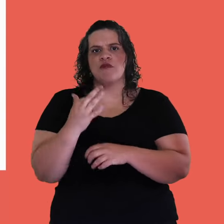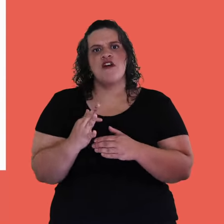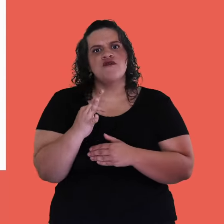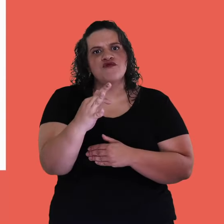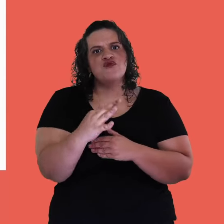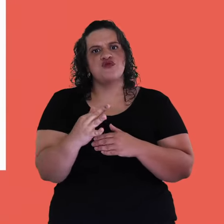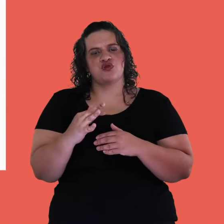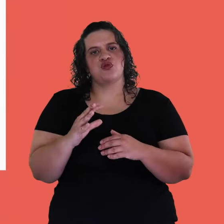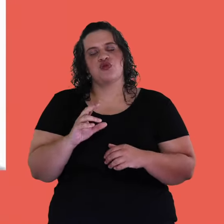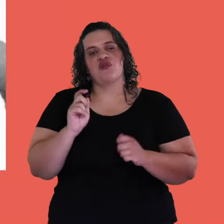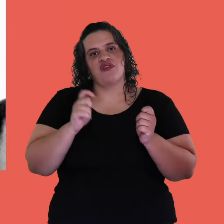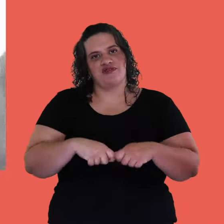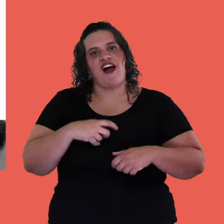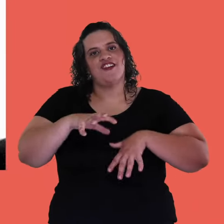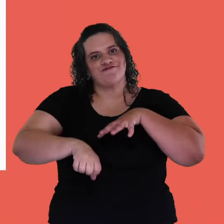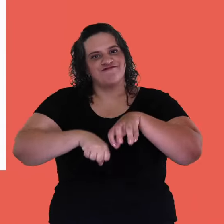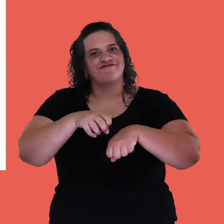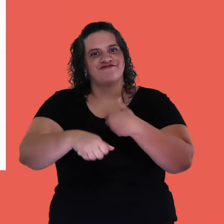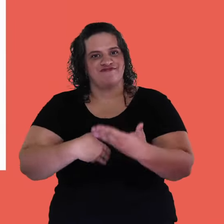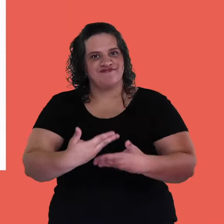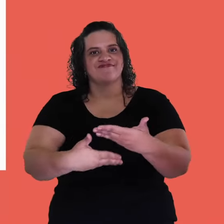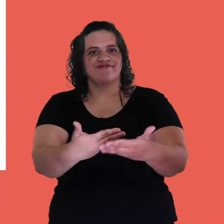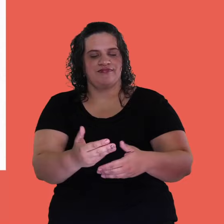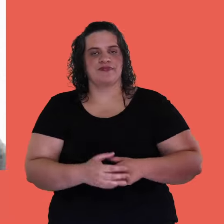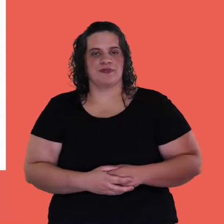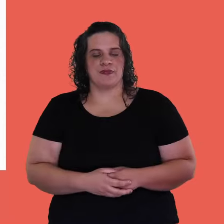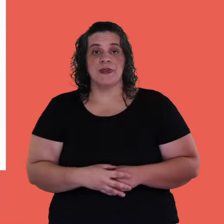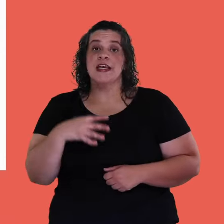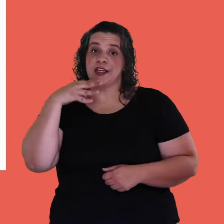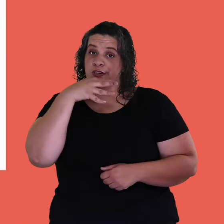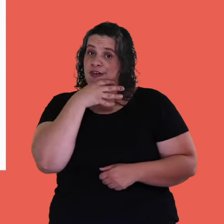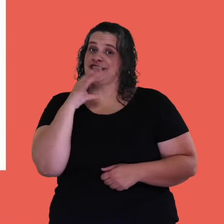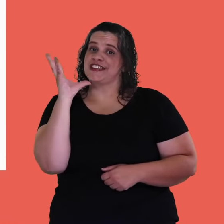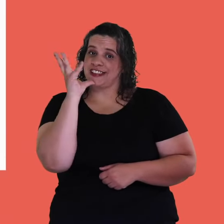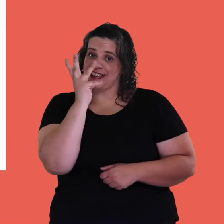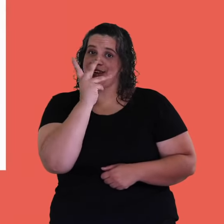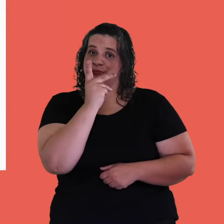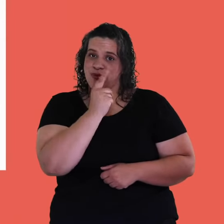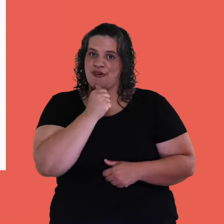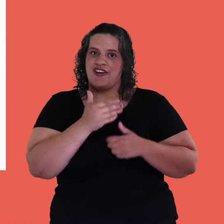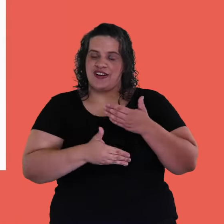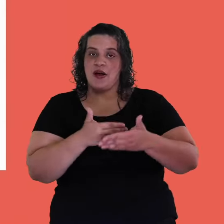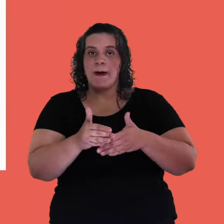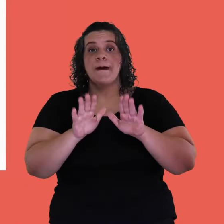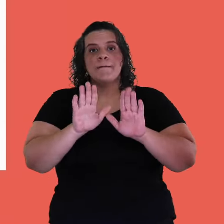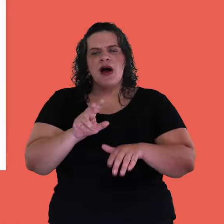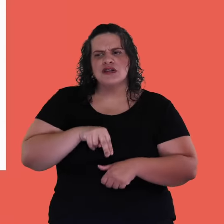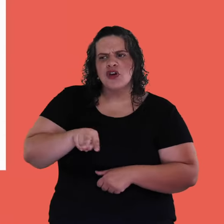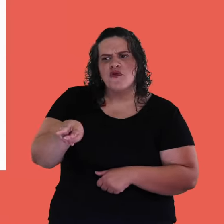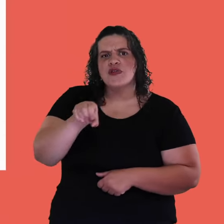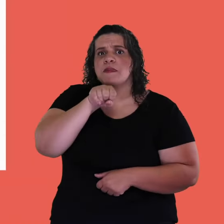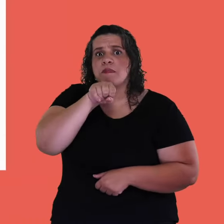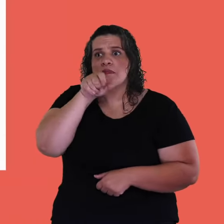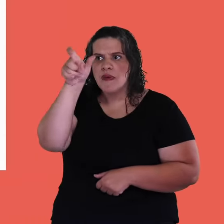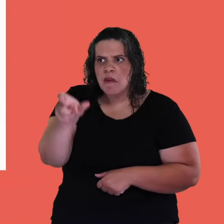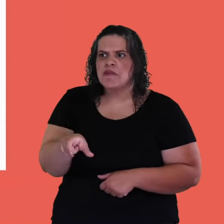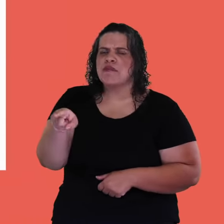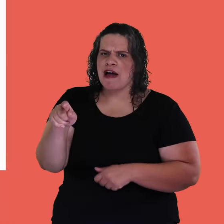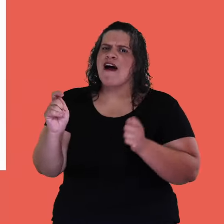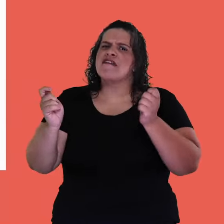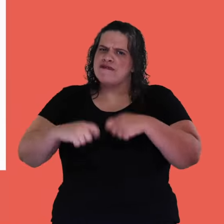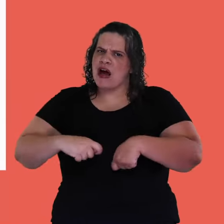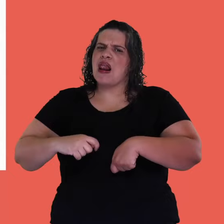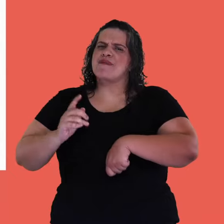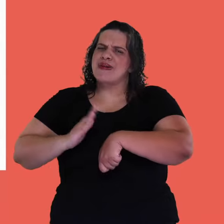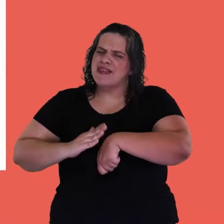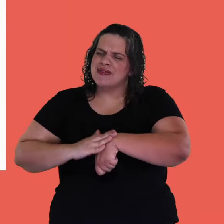muito firmes, que vai depois me gerar frutos. Lógico que tudo isso leva tempo, mas através da minha mãe eu vejo que